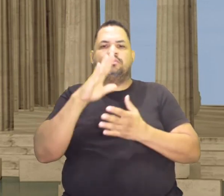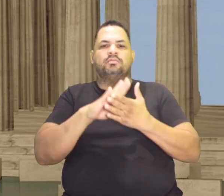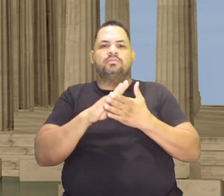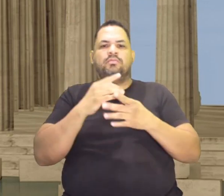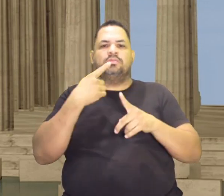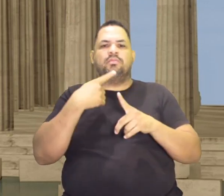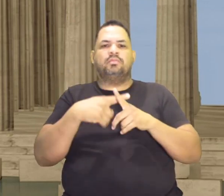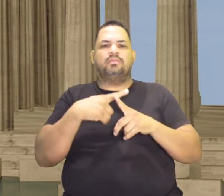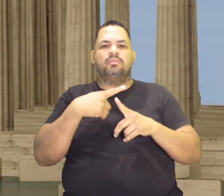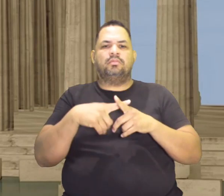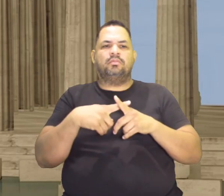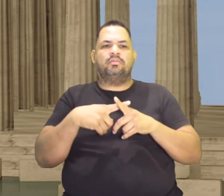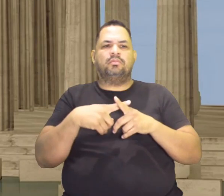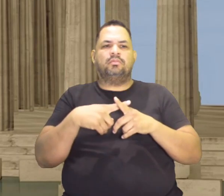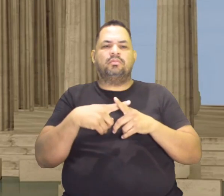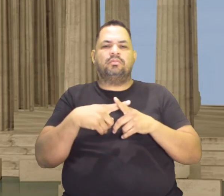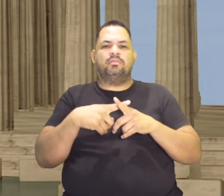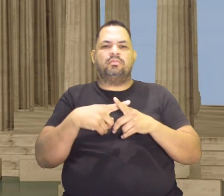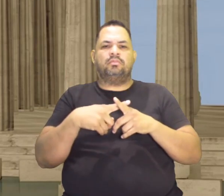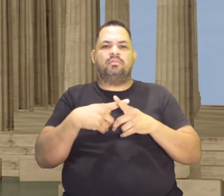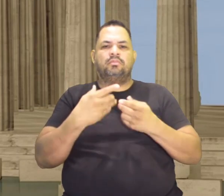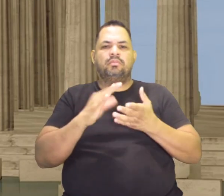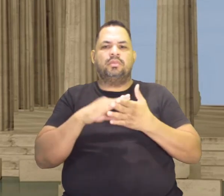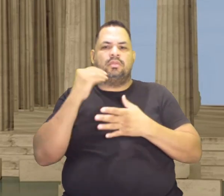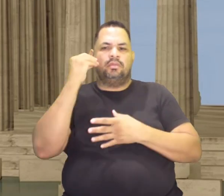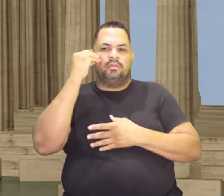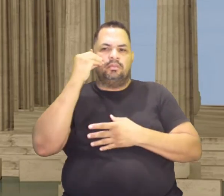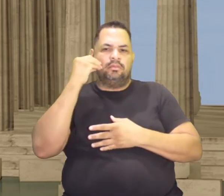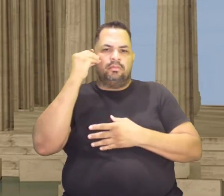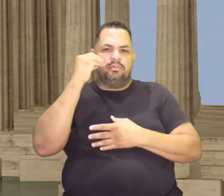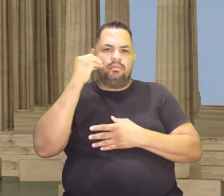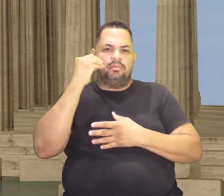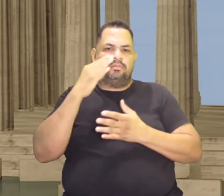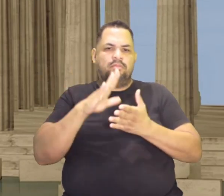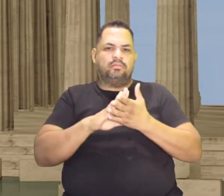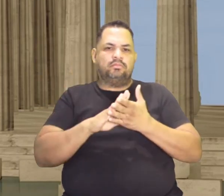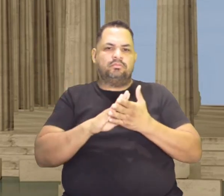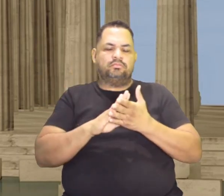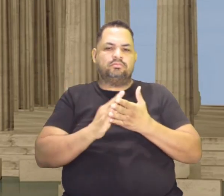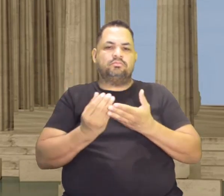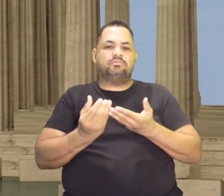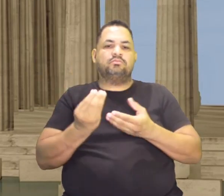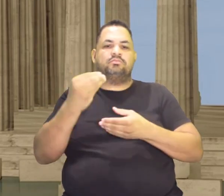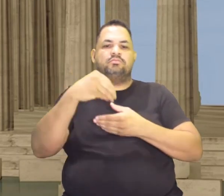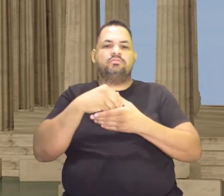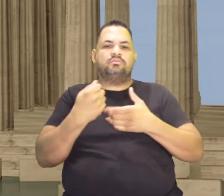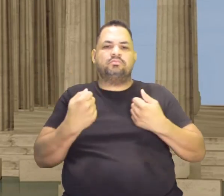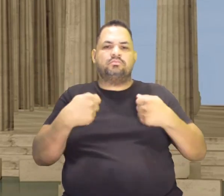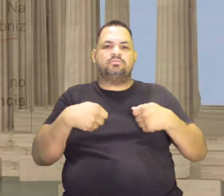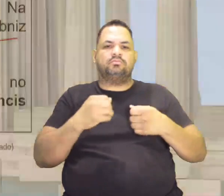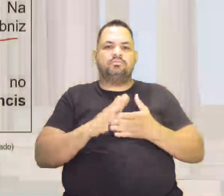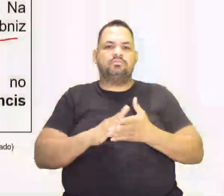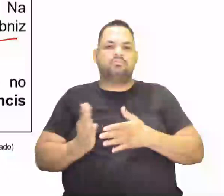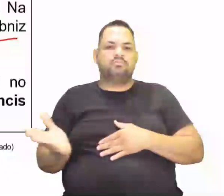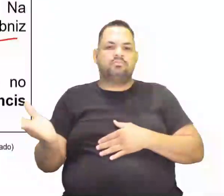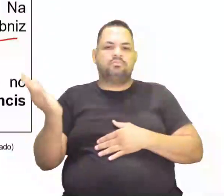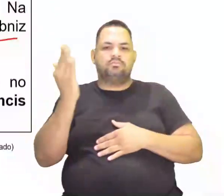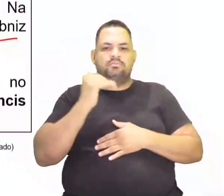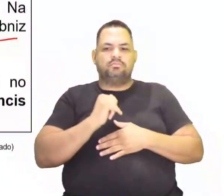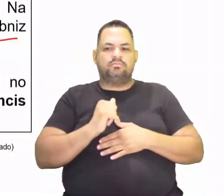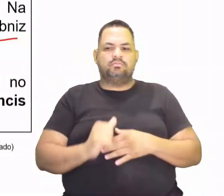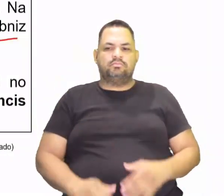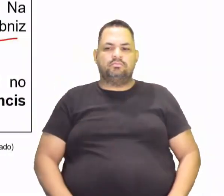disso. Por quê? Ela cria métodos experimentais, etc. Então é nessa perspectiva, ok? Vamos lá, voltando, olha aí.